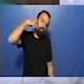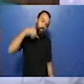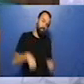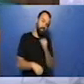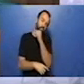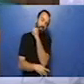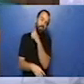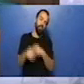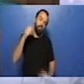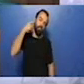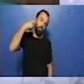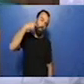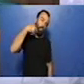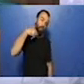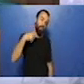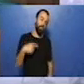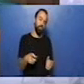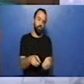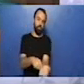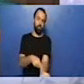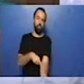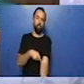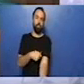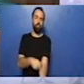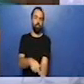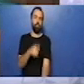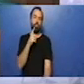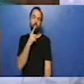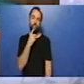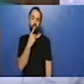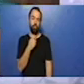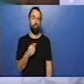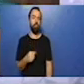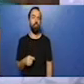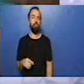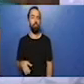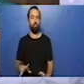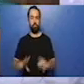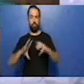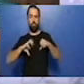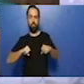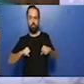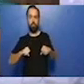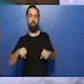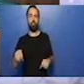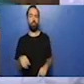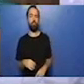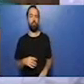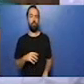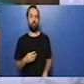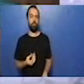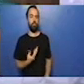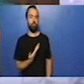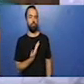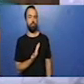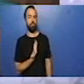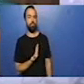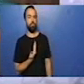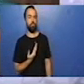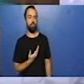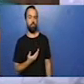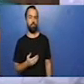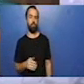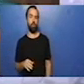do ferimento. Entrando no sistema circulatório da pessoa, pode contaminar, infectar o coração da pessoa